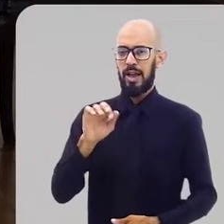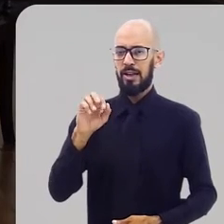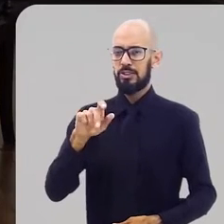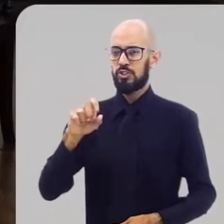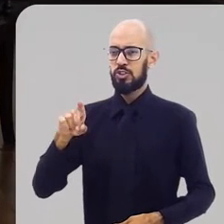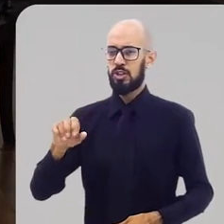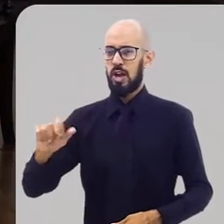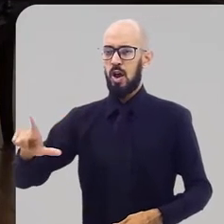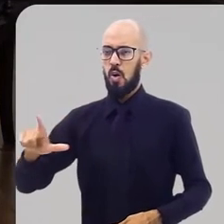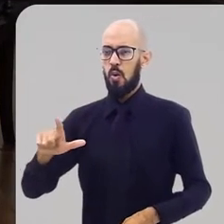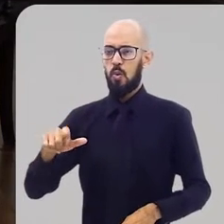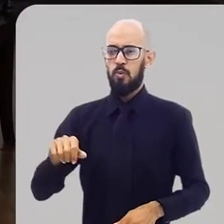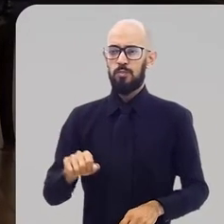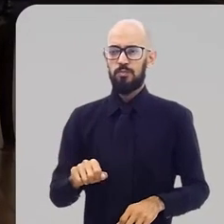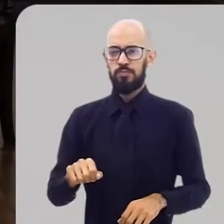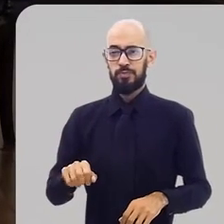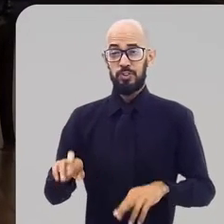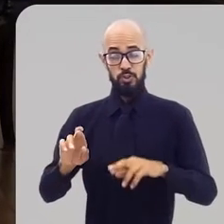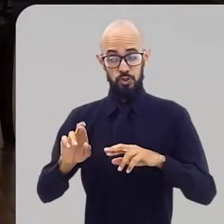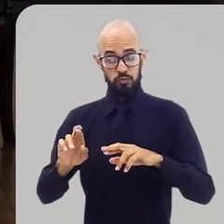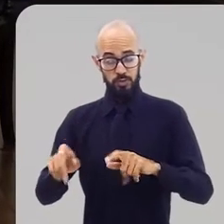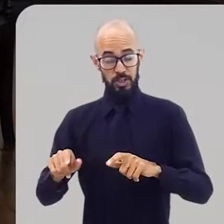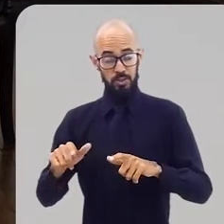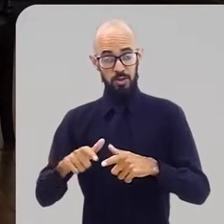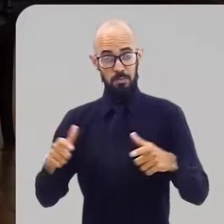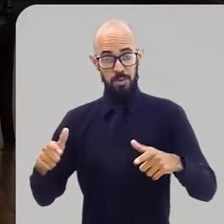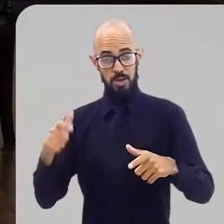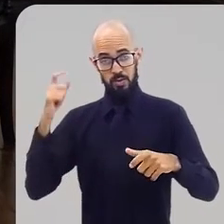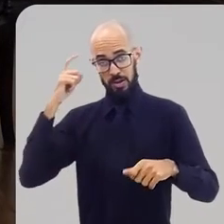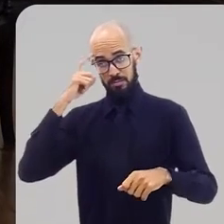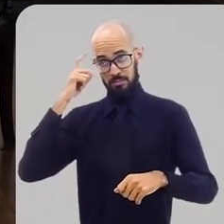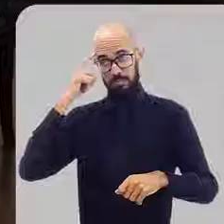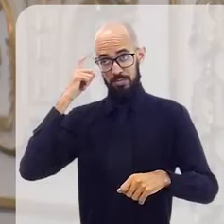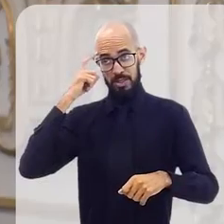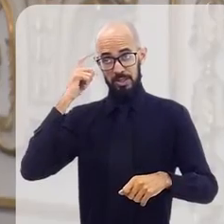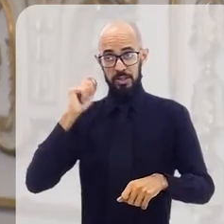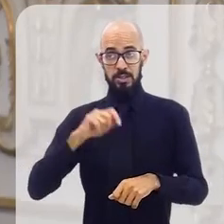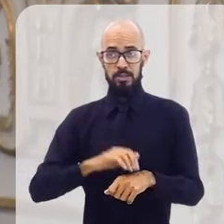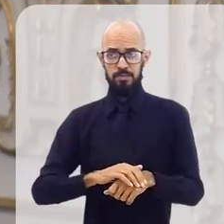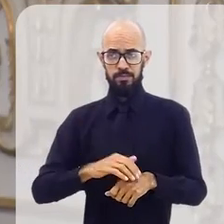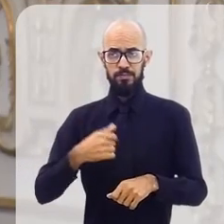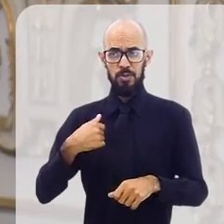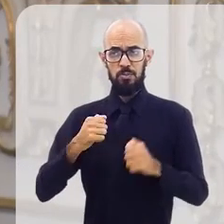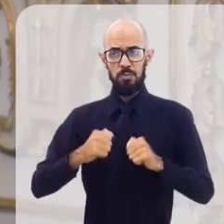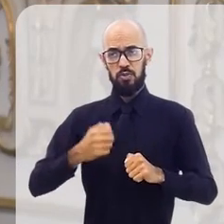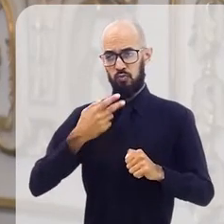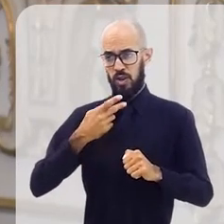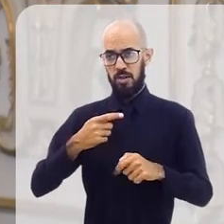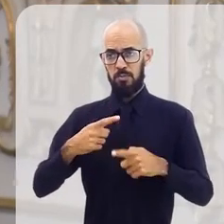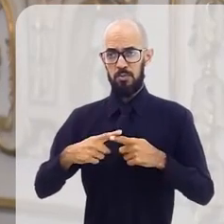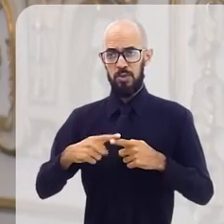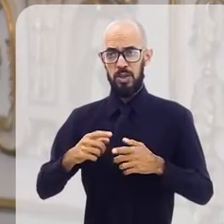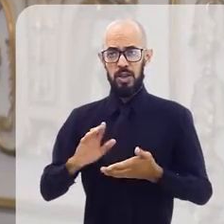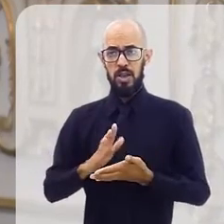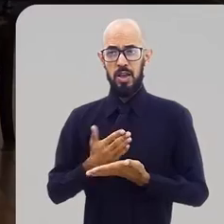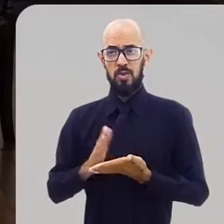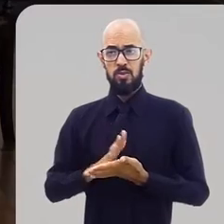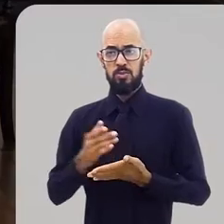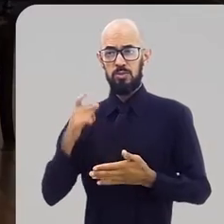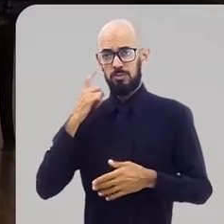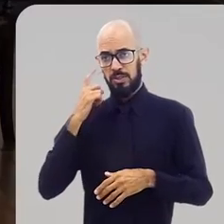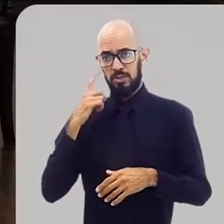Cardeal ao contrário do que muita gente imagina que eu posso dizer porque convivo